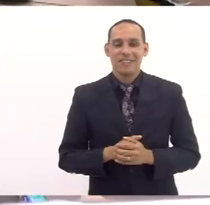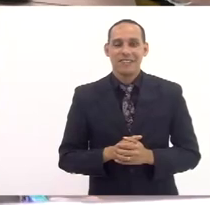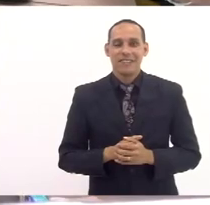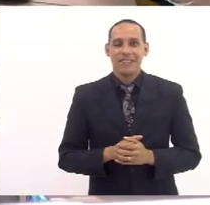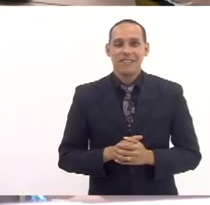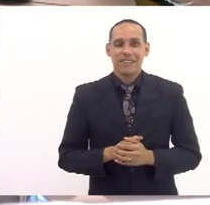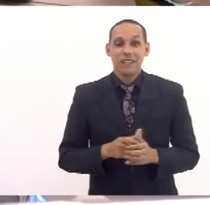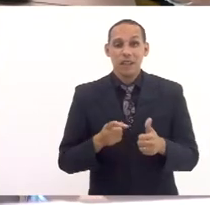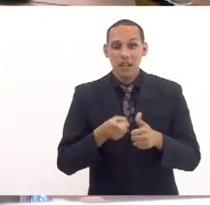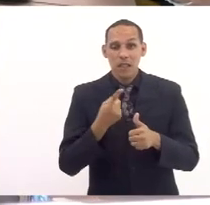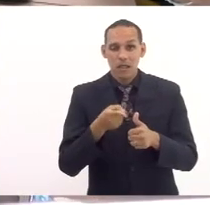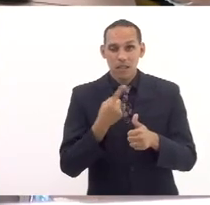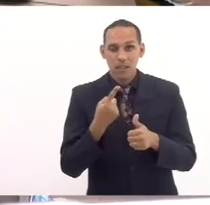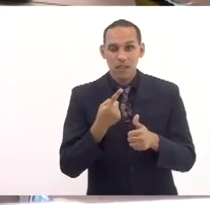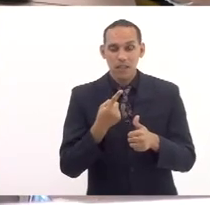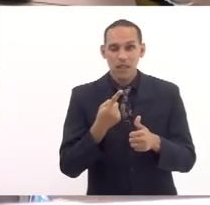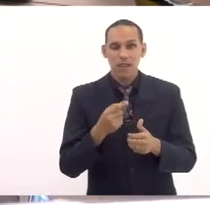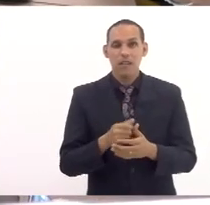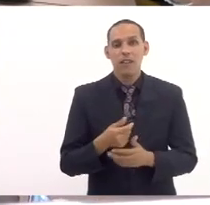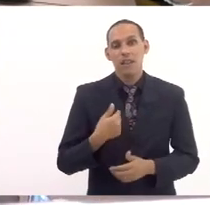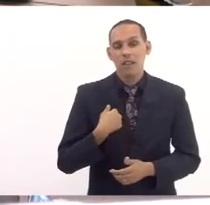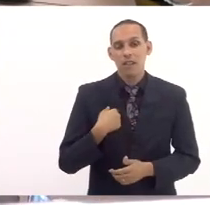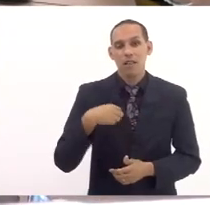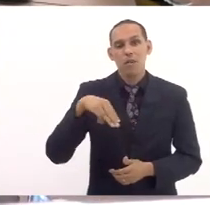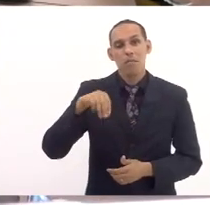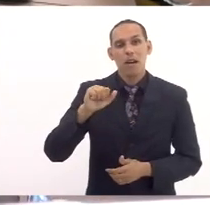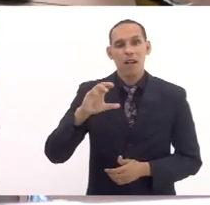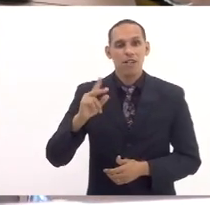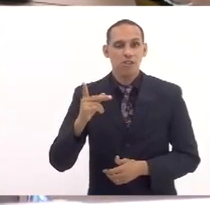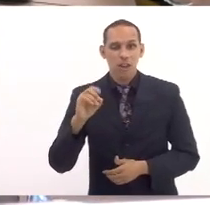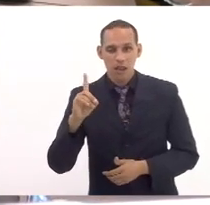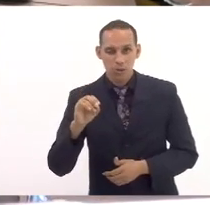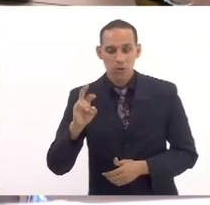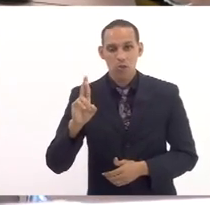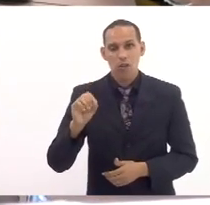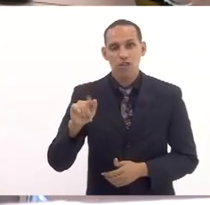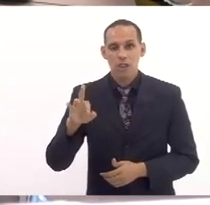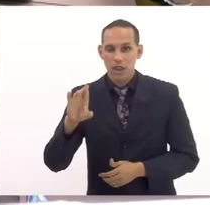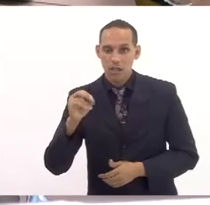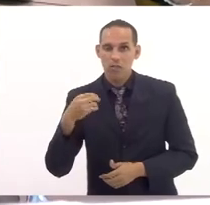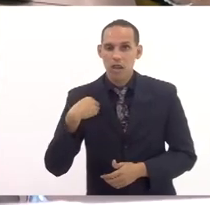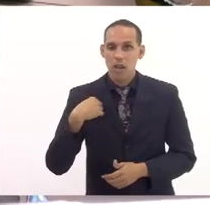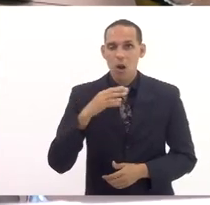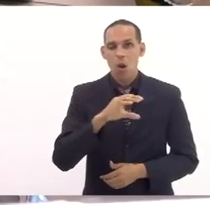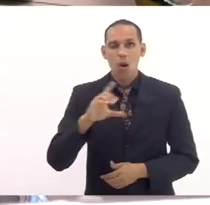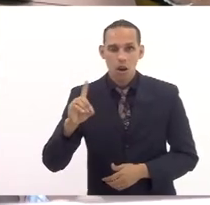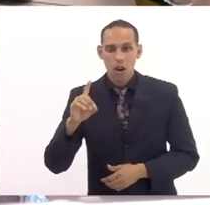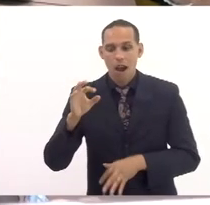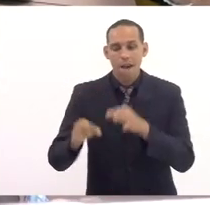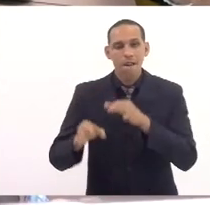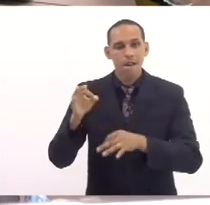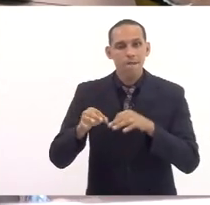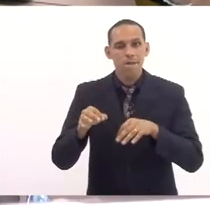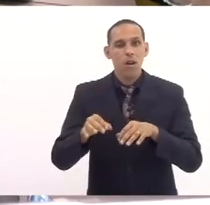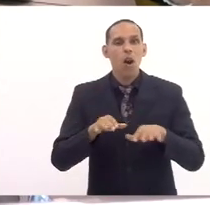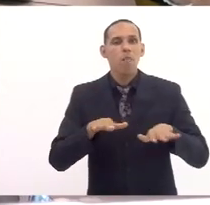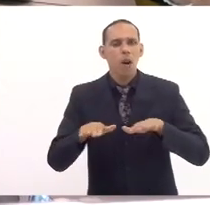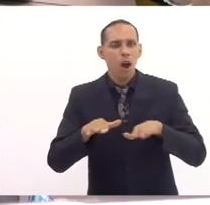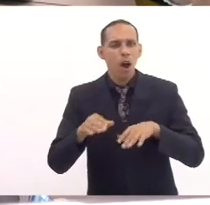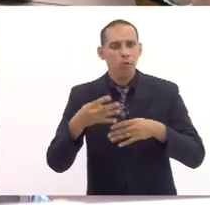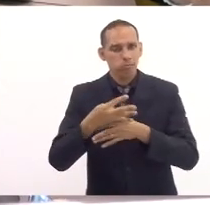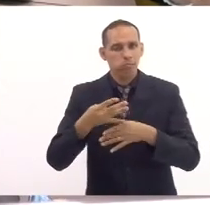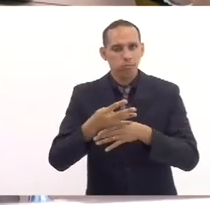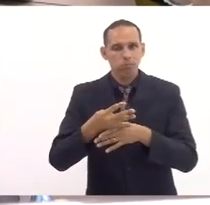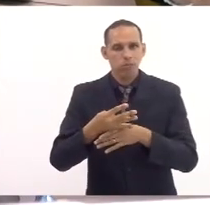Primeiro, eu sou Licínio Machado Rogério, sou um dos coordenadores do Fórum de Mobilidade Urbana, que a gente se reúne